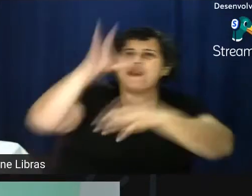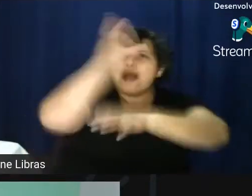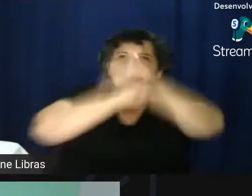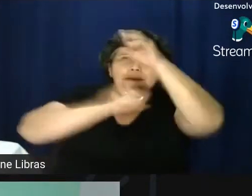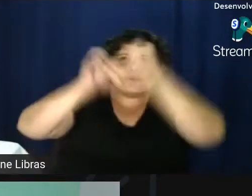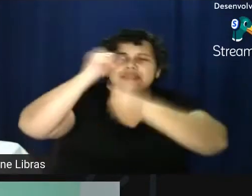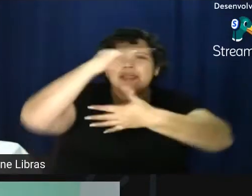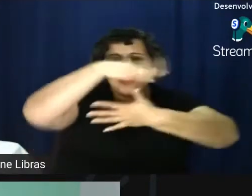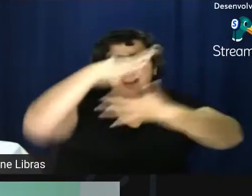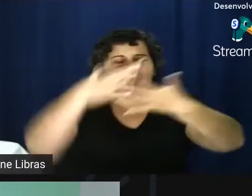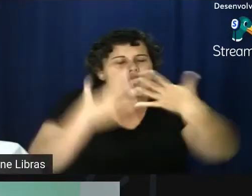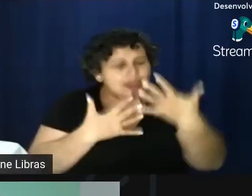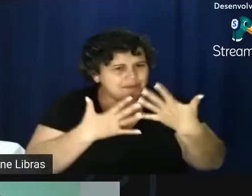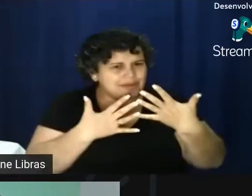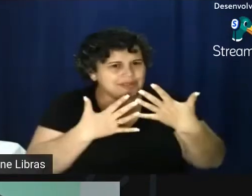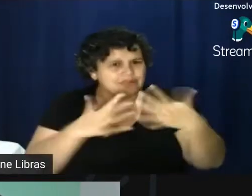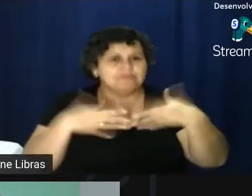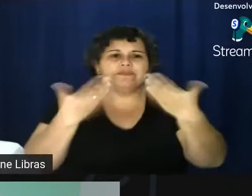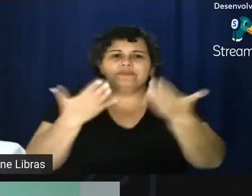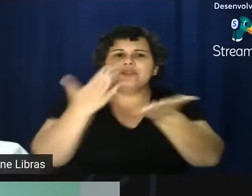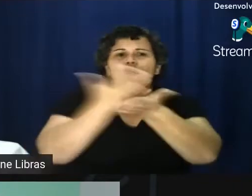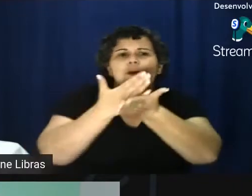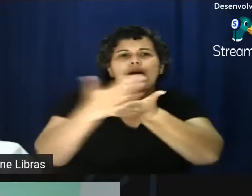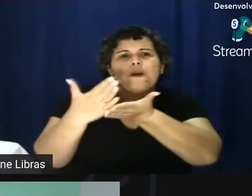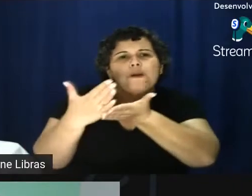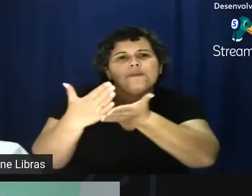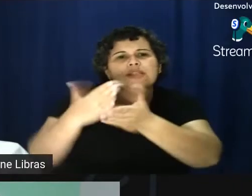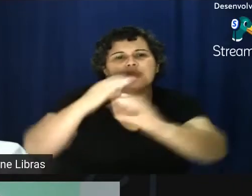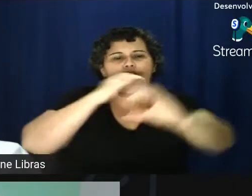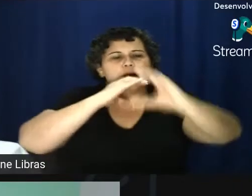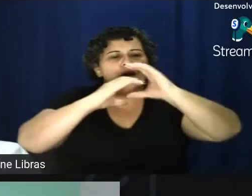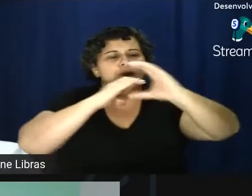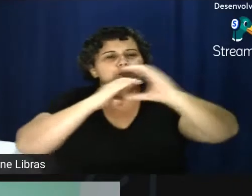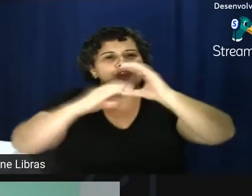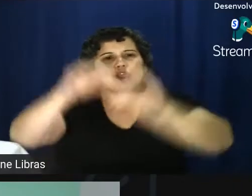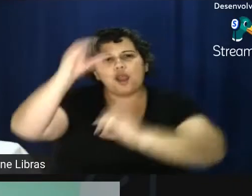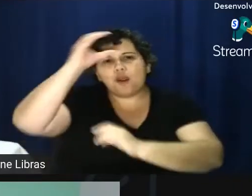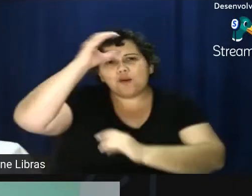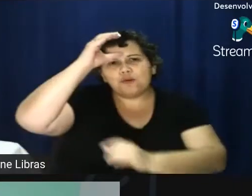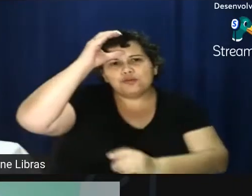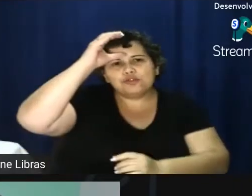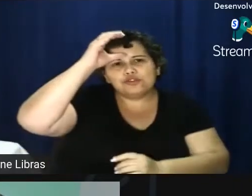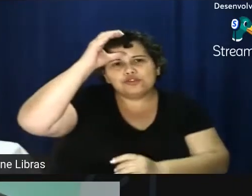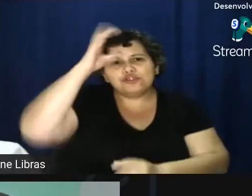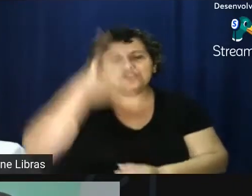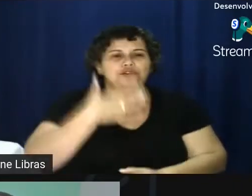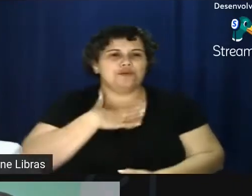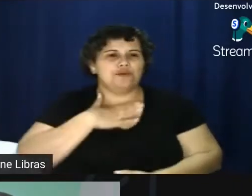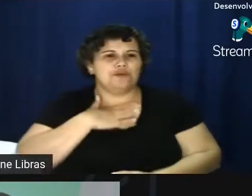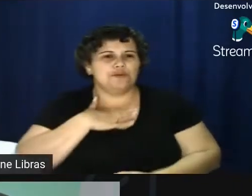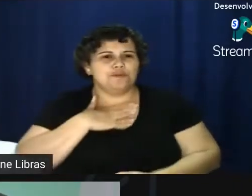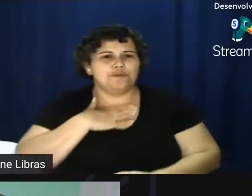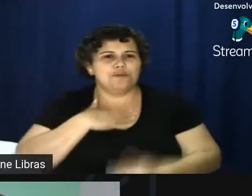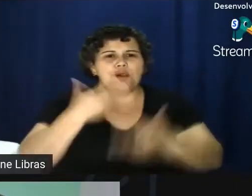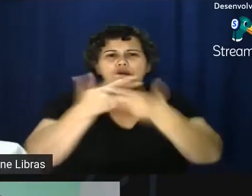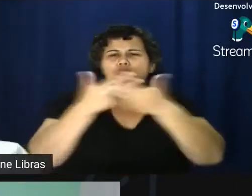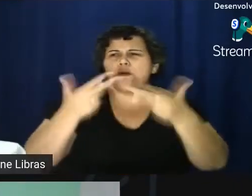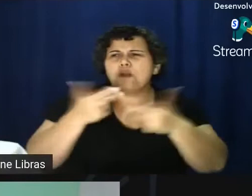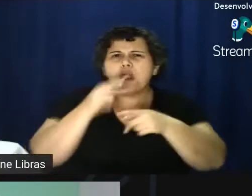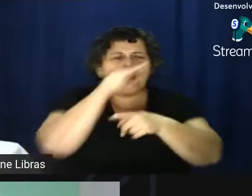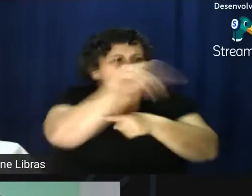comecei a me comunicar, né, com meu tio, assim, é, em meio de apontação, tal e tudo